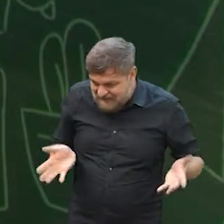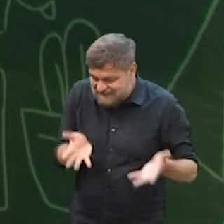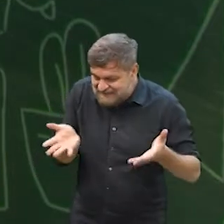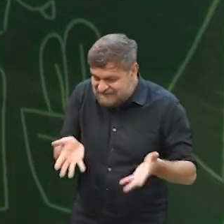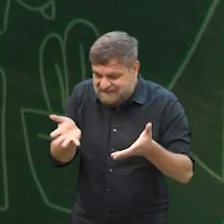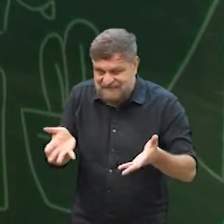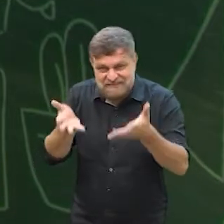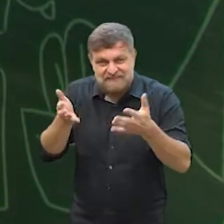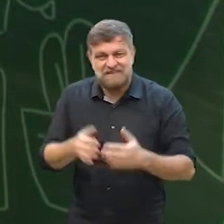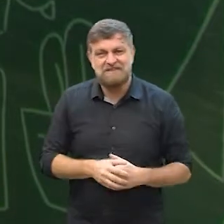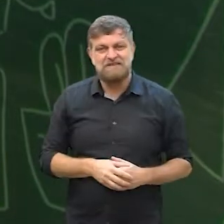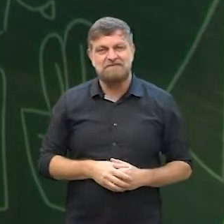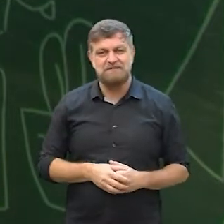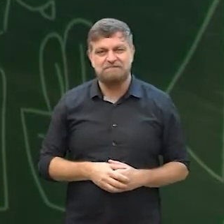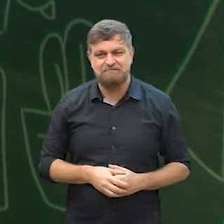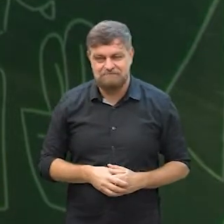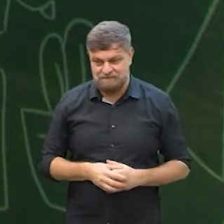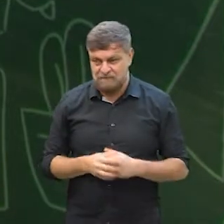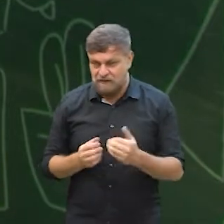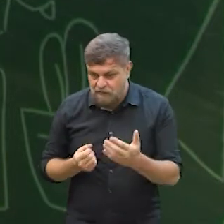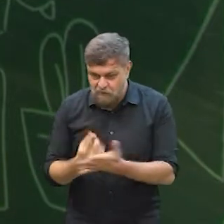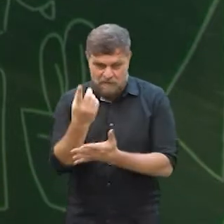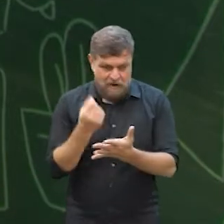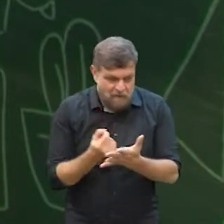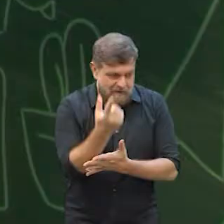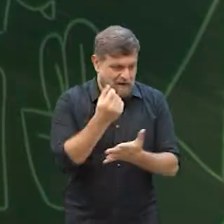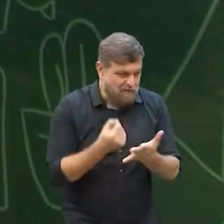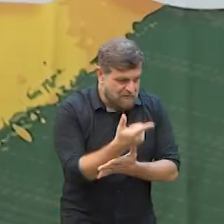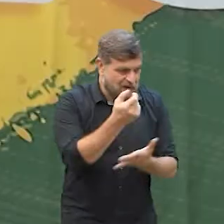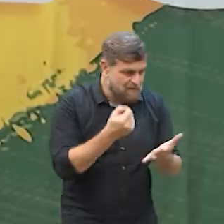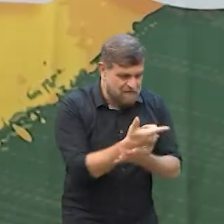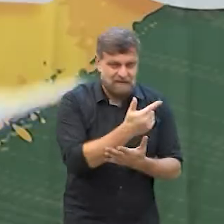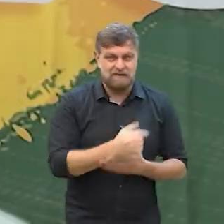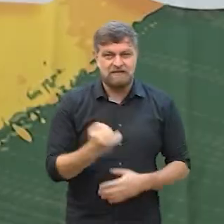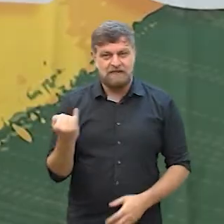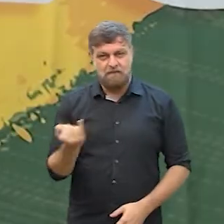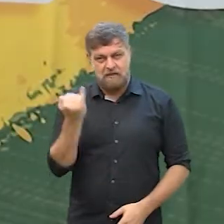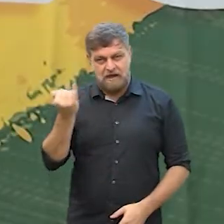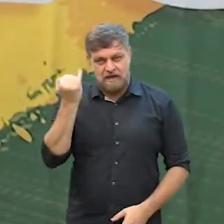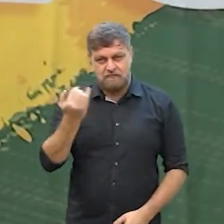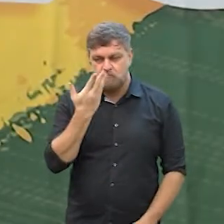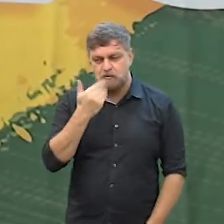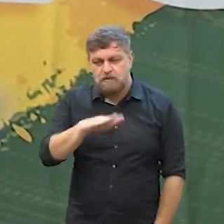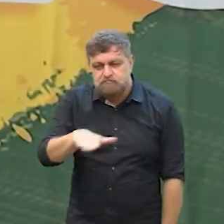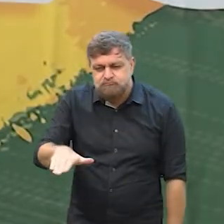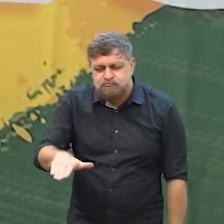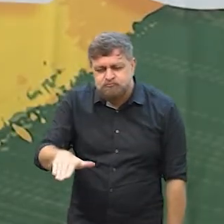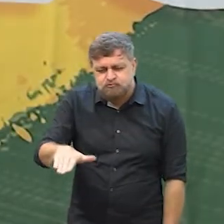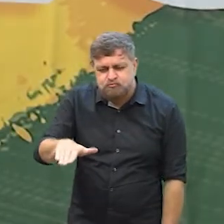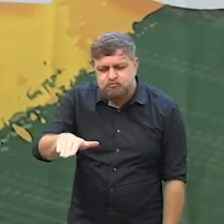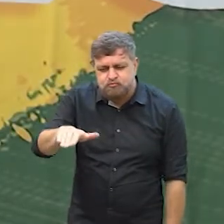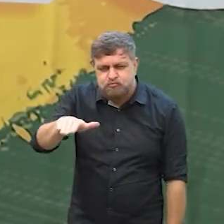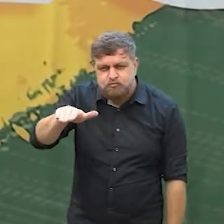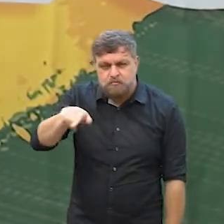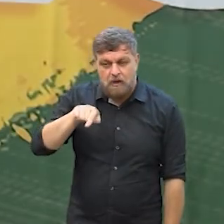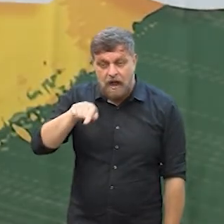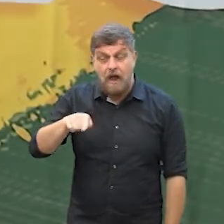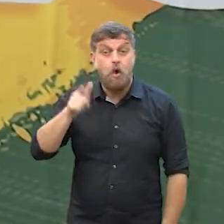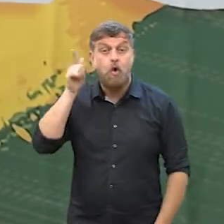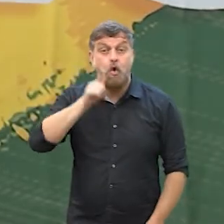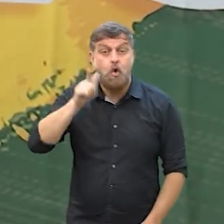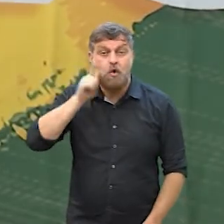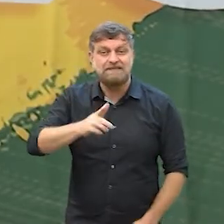incentiva muito o consumismo, né? Então é importante que desde cedo tal a